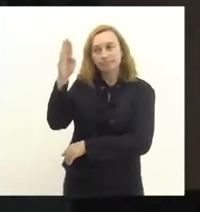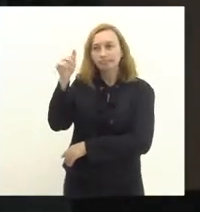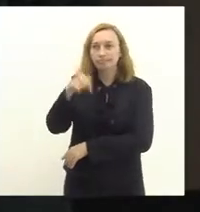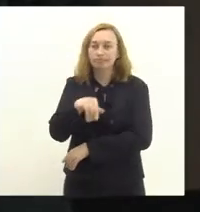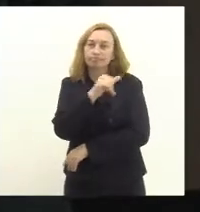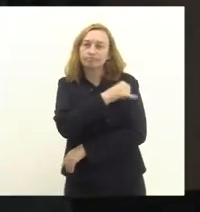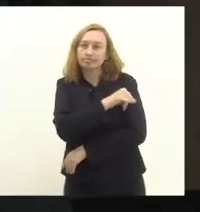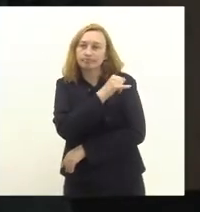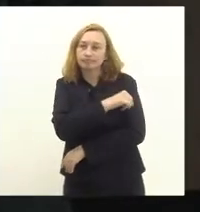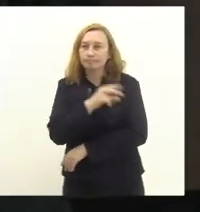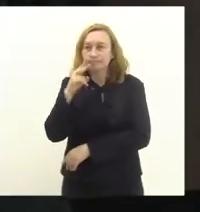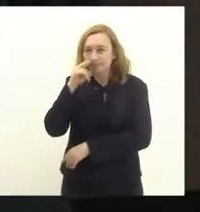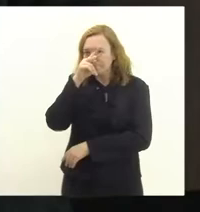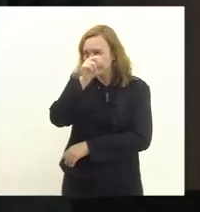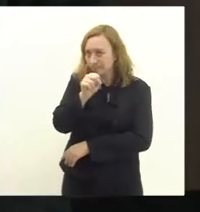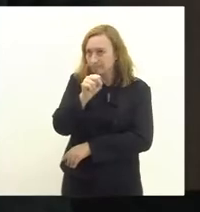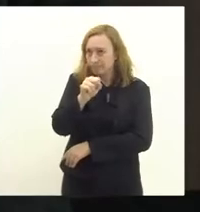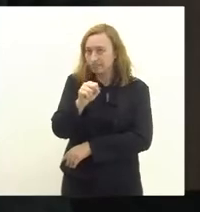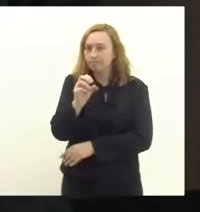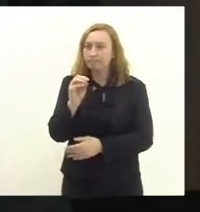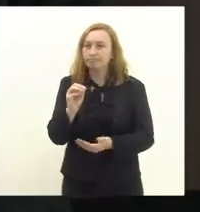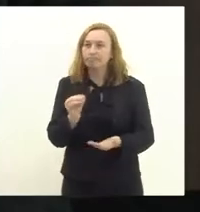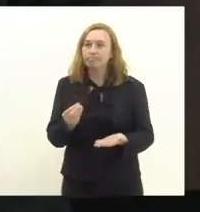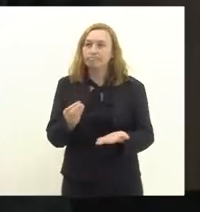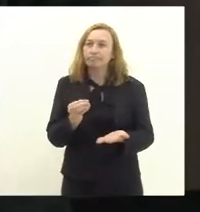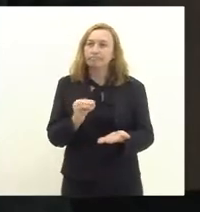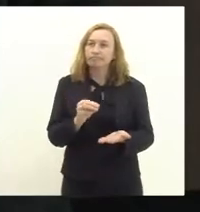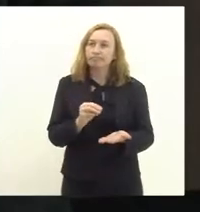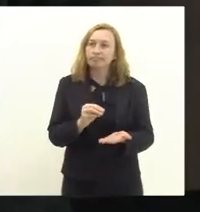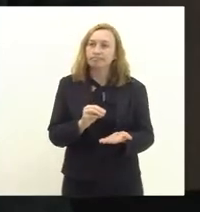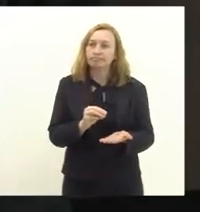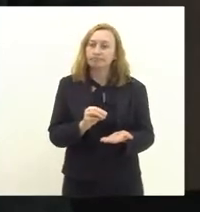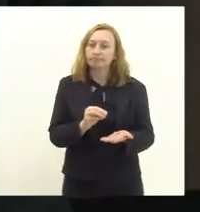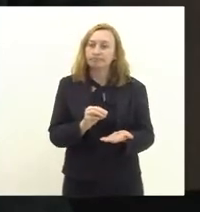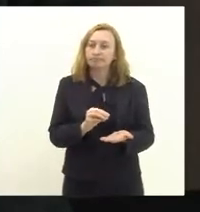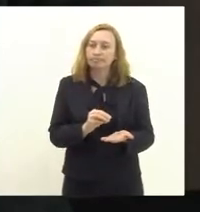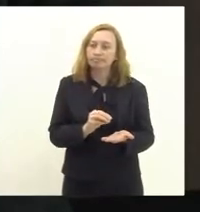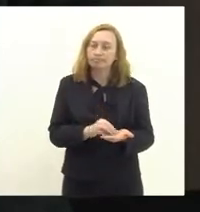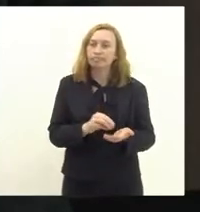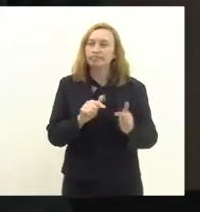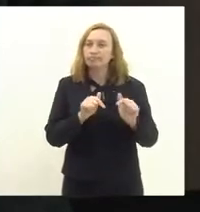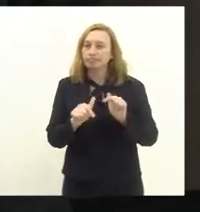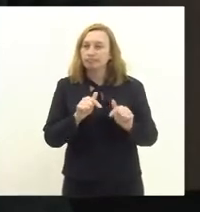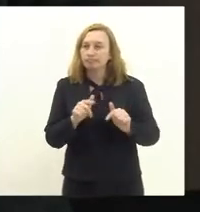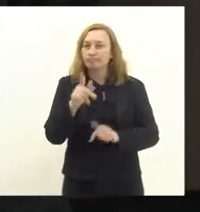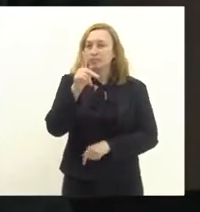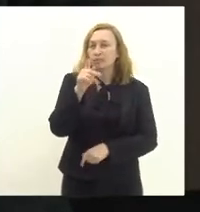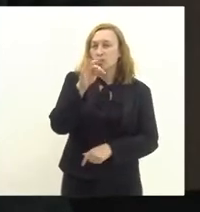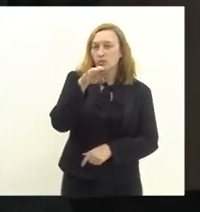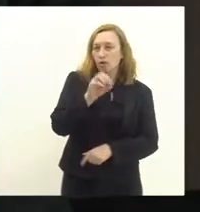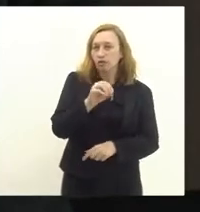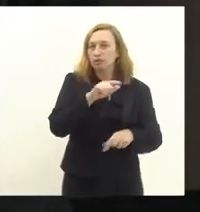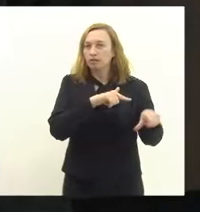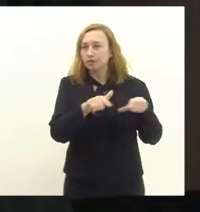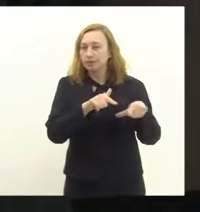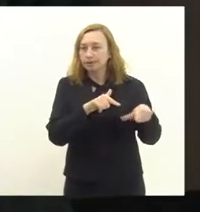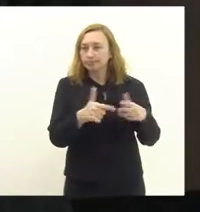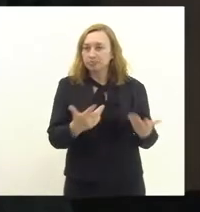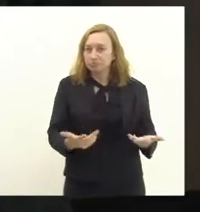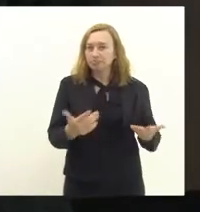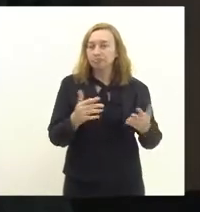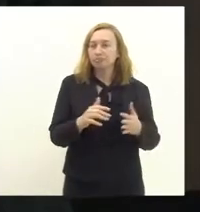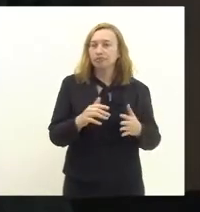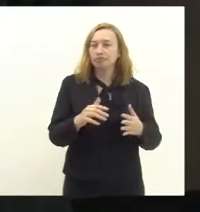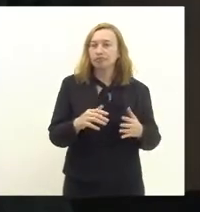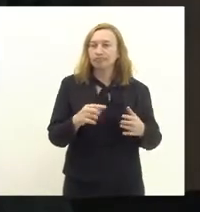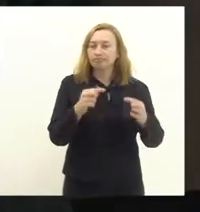Janeiro, o fortalecimento dos empregos, dos trabalhos, dos postos de empregabilidade que combinem